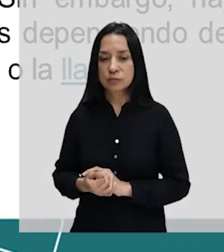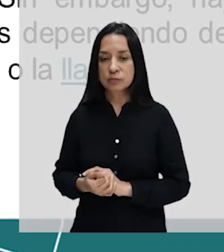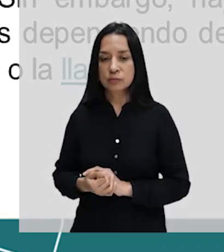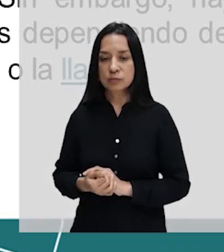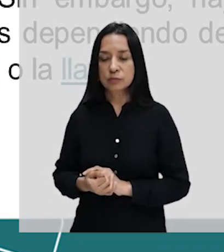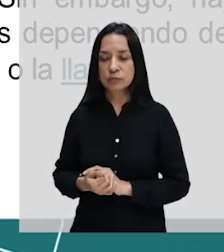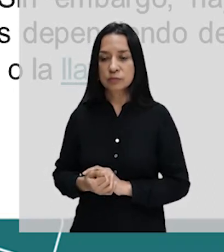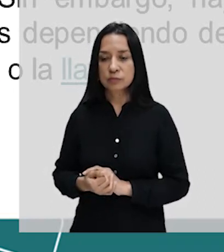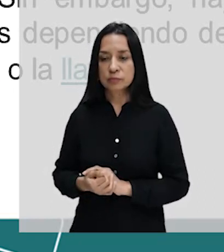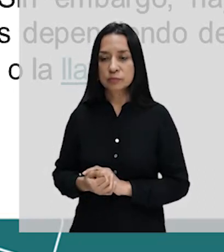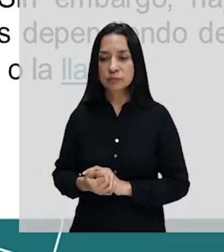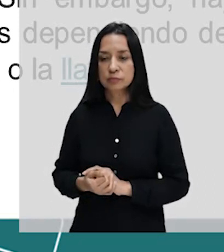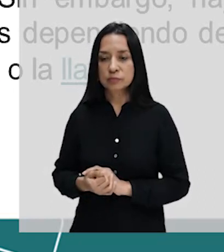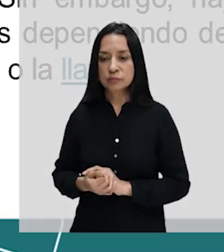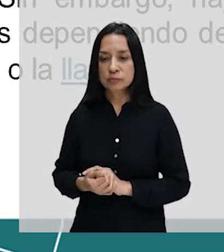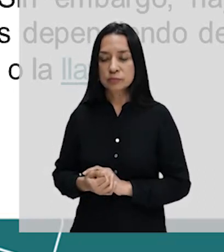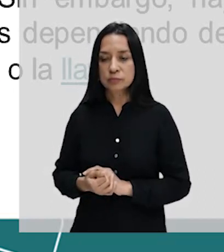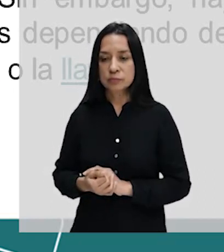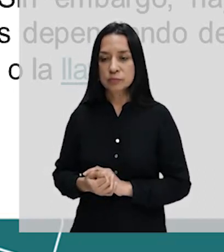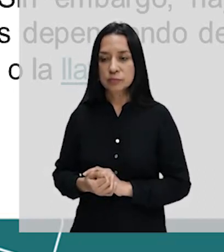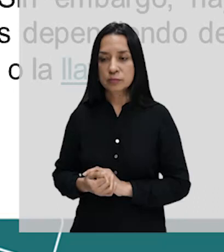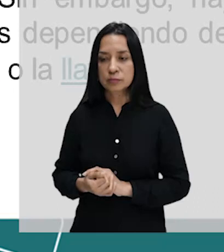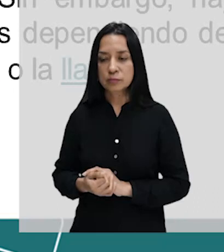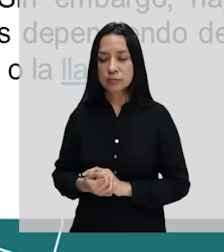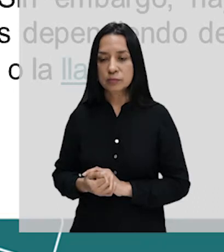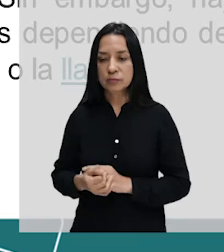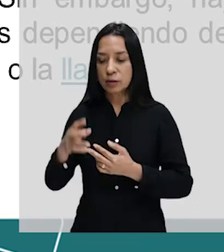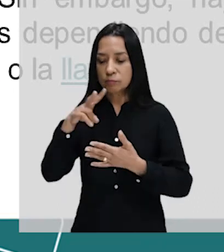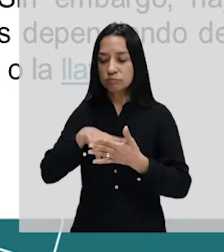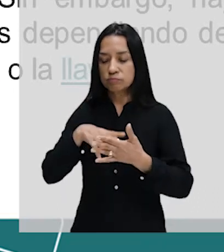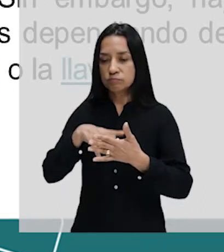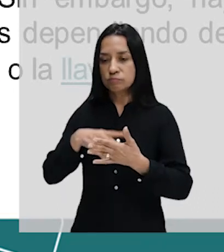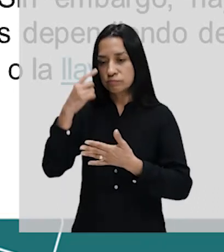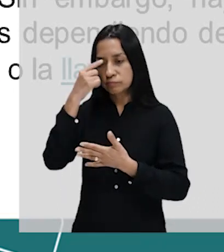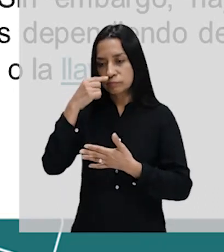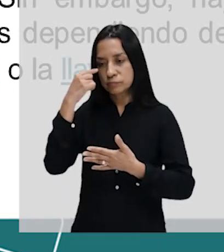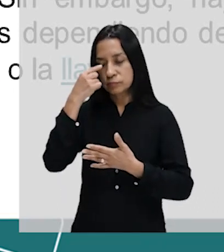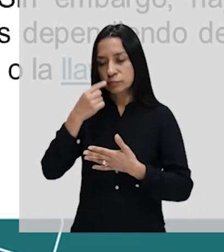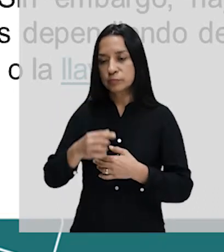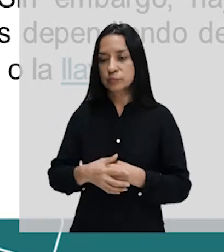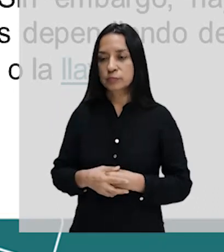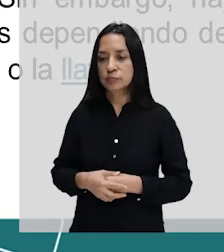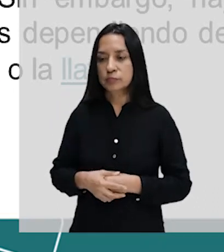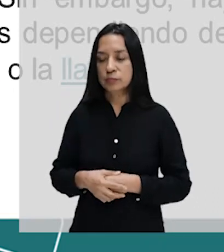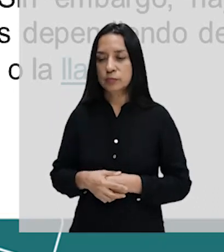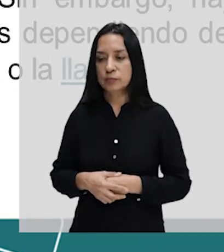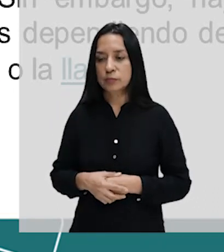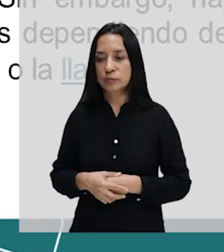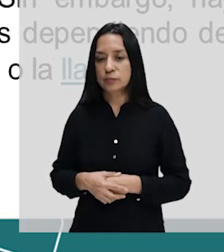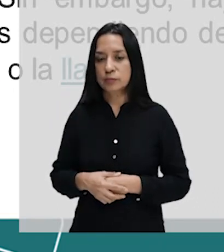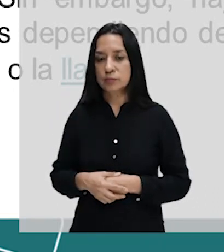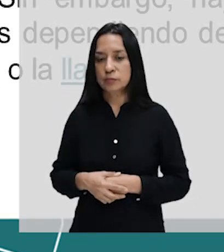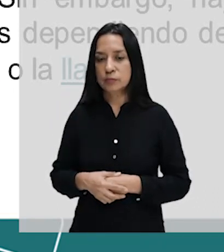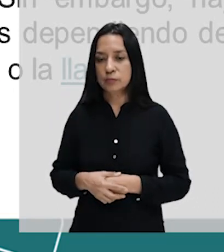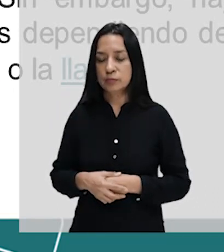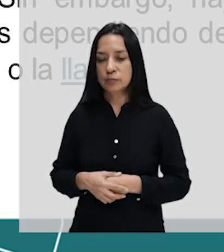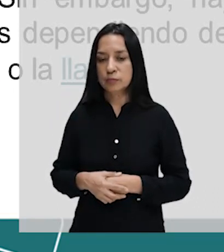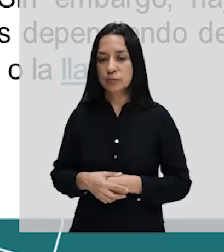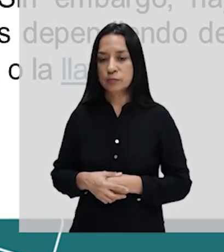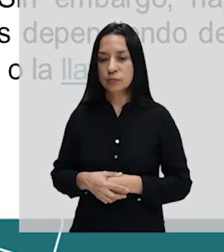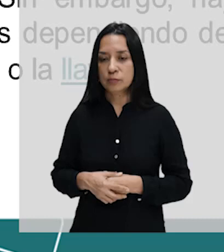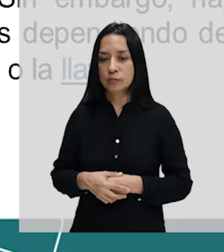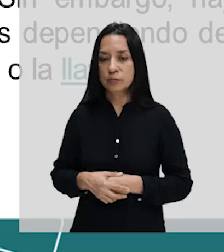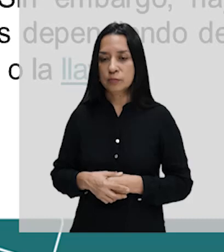se ocupem em pares e devem ir pegadas a las palavras de los períodos que enmarcan, por